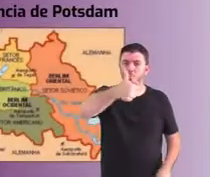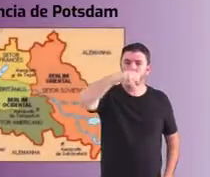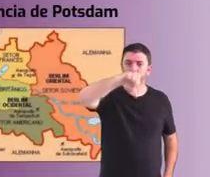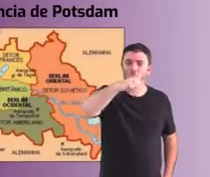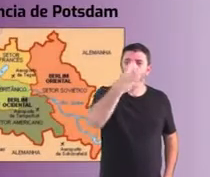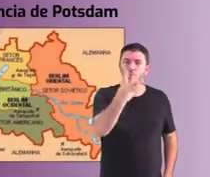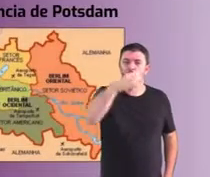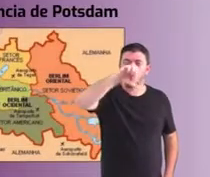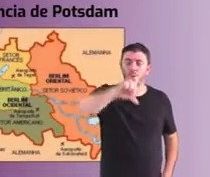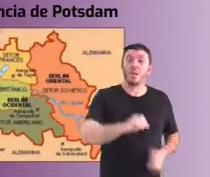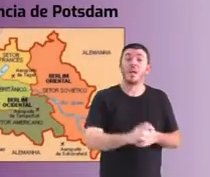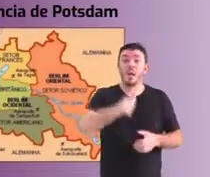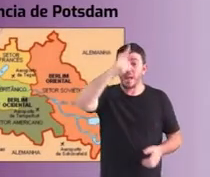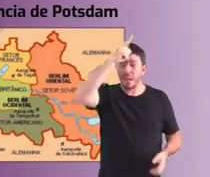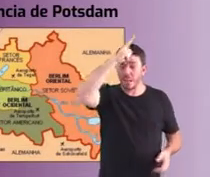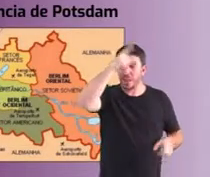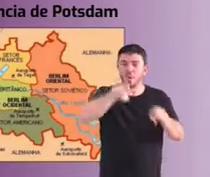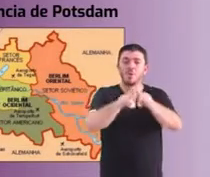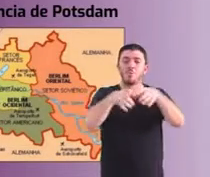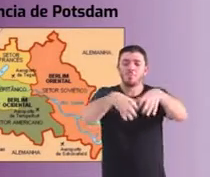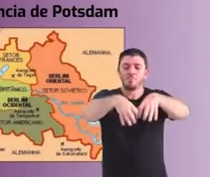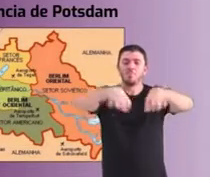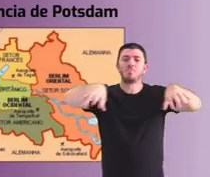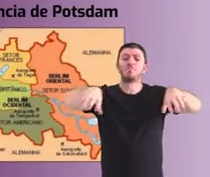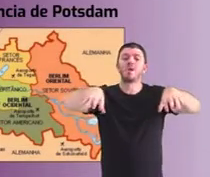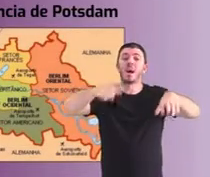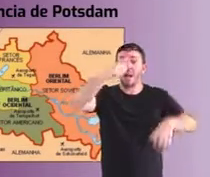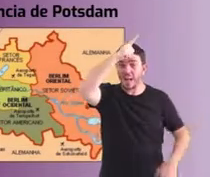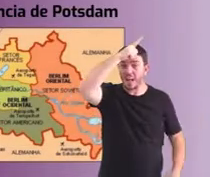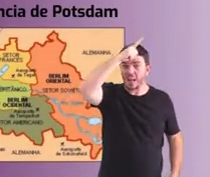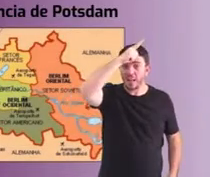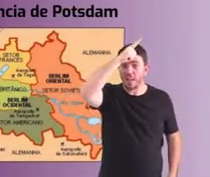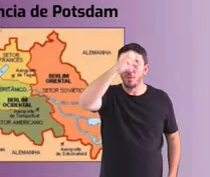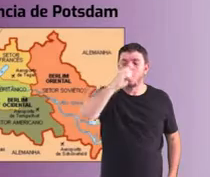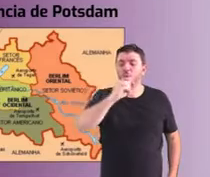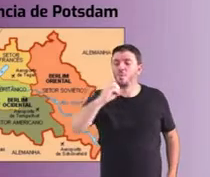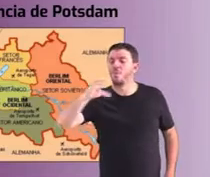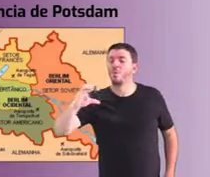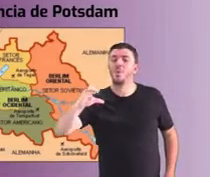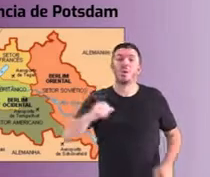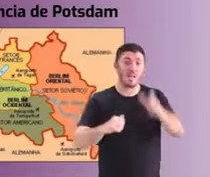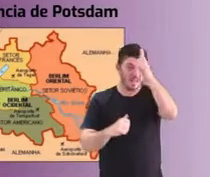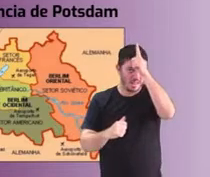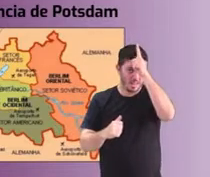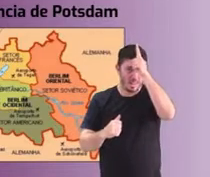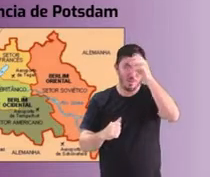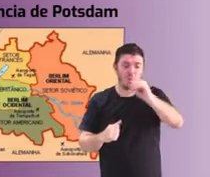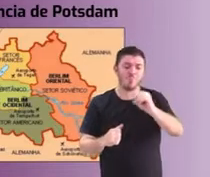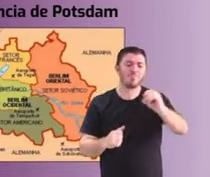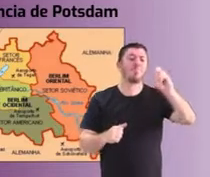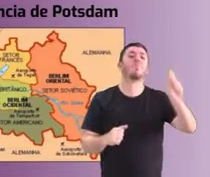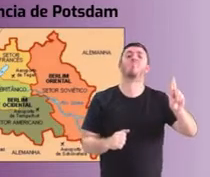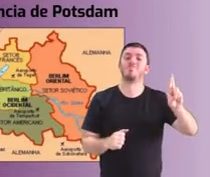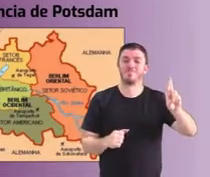Alemanha em República Federal Alemã, ou Alemanha Ocidental, e República Democrática Alemã, ou